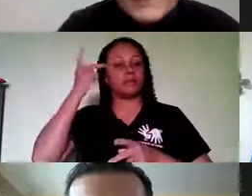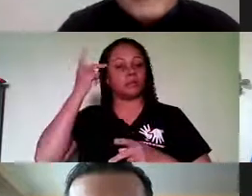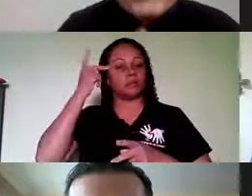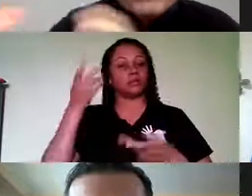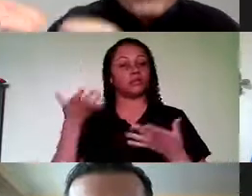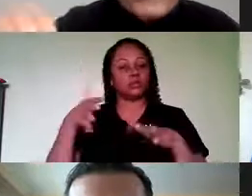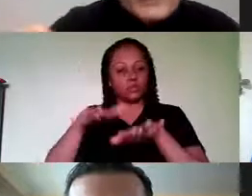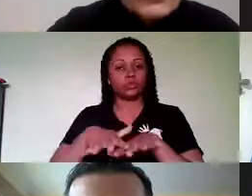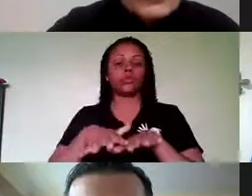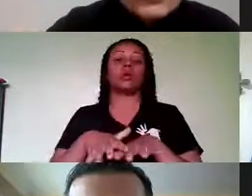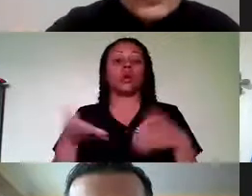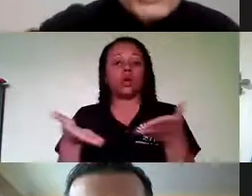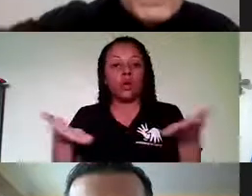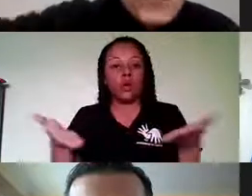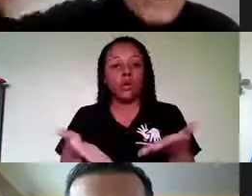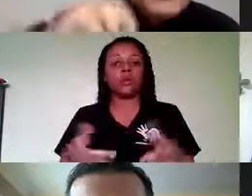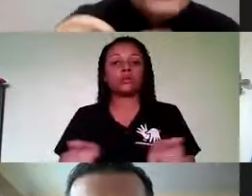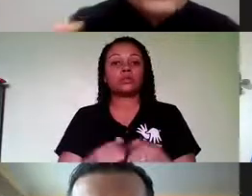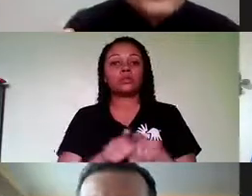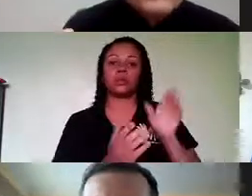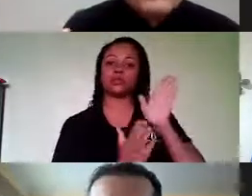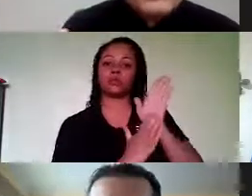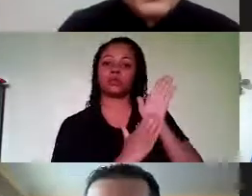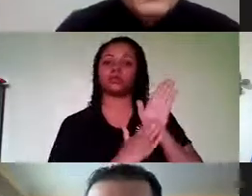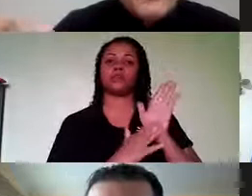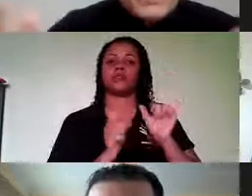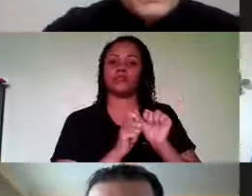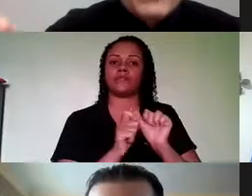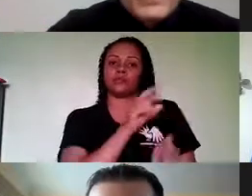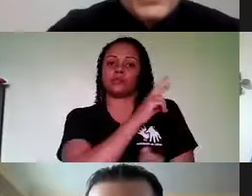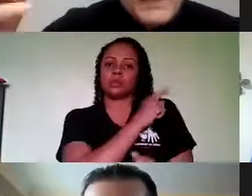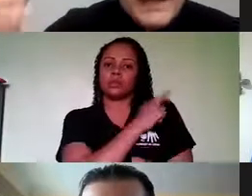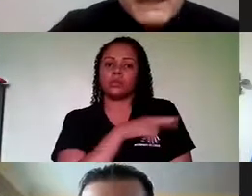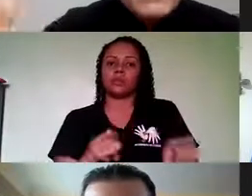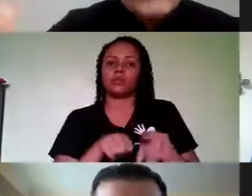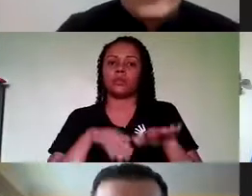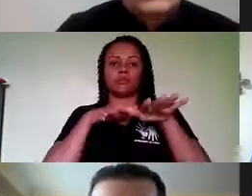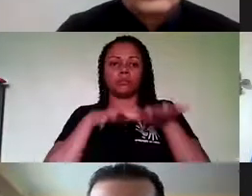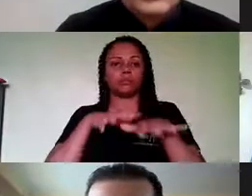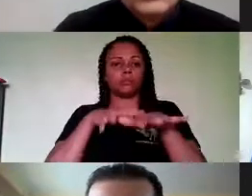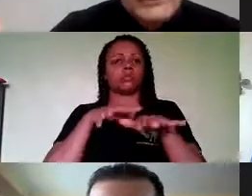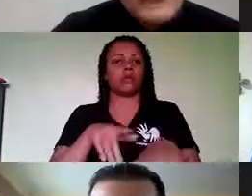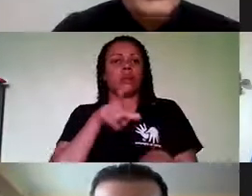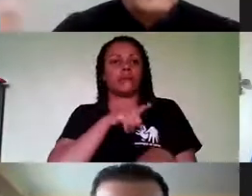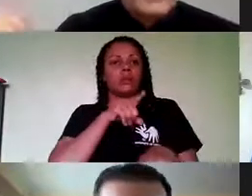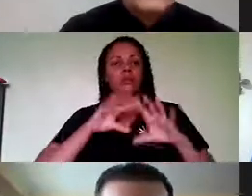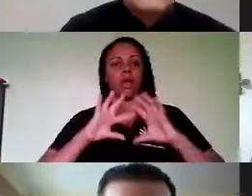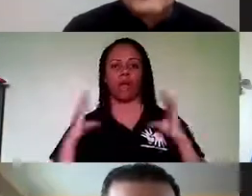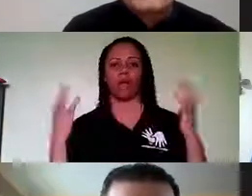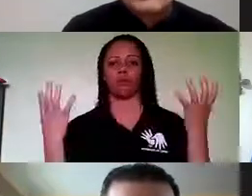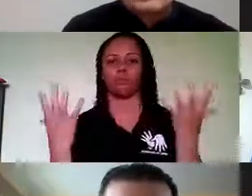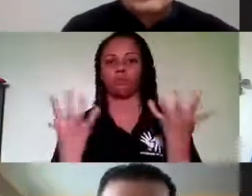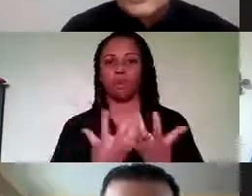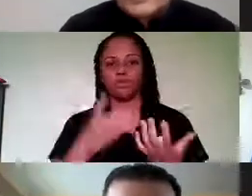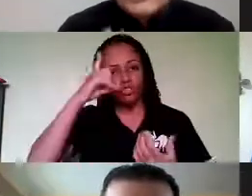cumprir tarefas, fazer sugestões de mobilização para ter um grande evento no dia 23 e